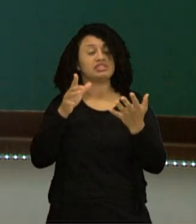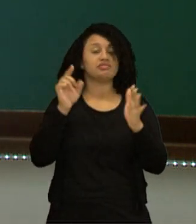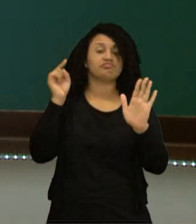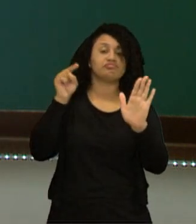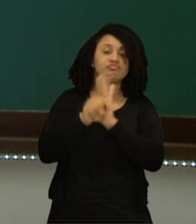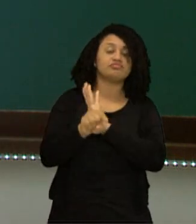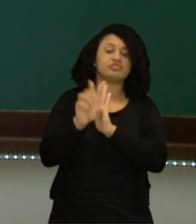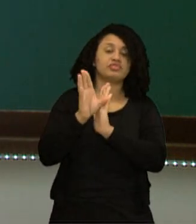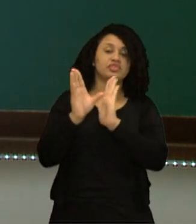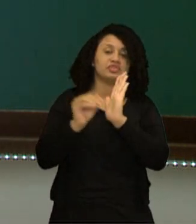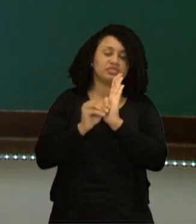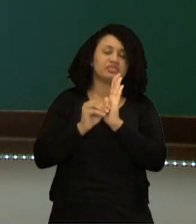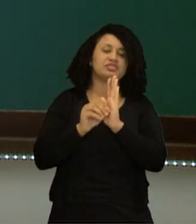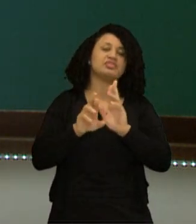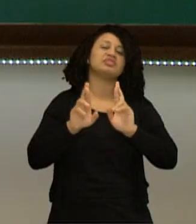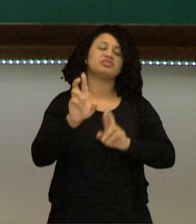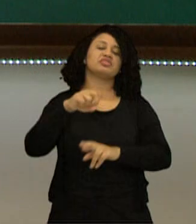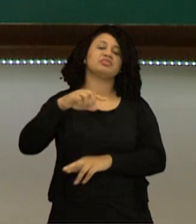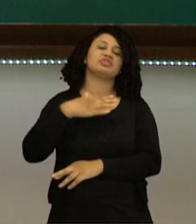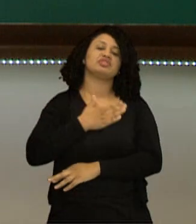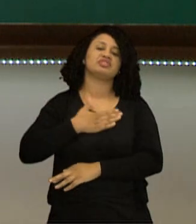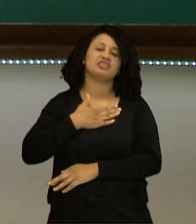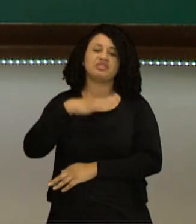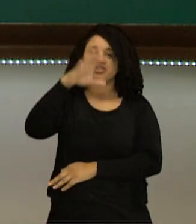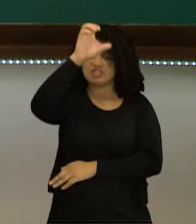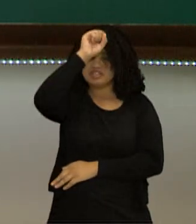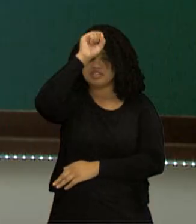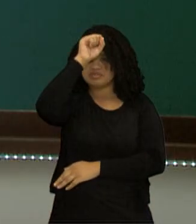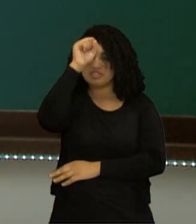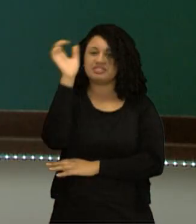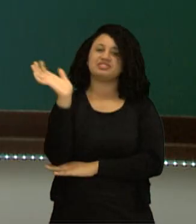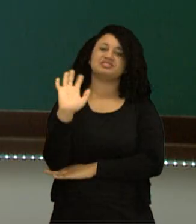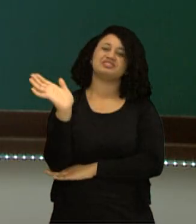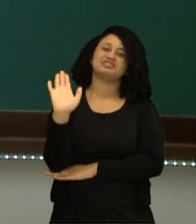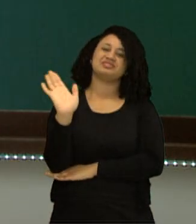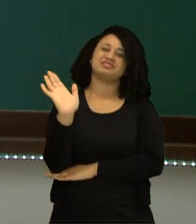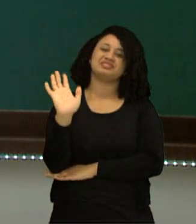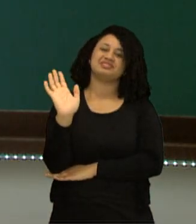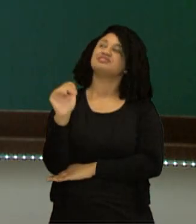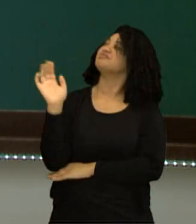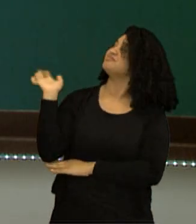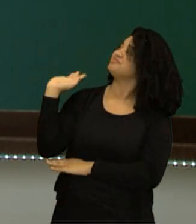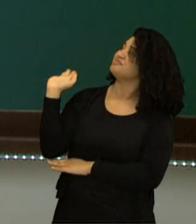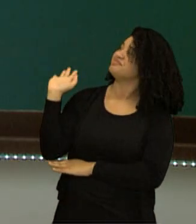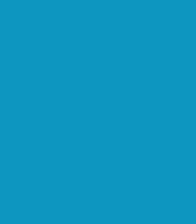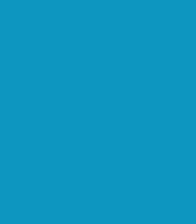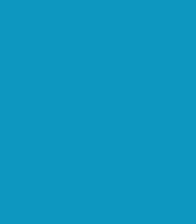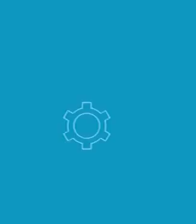aprofundar um pouquinho mais. Espero que vocês tenham aprendido e tenham gostado. Bye, bye!